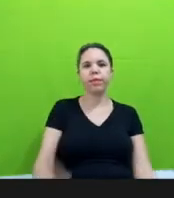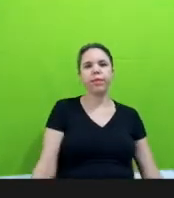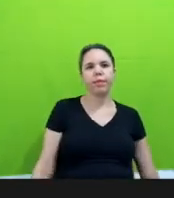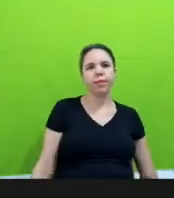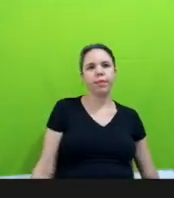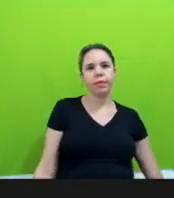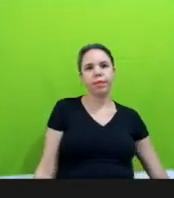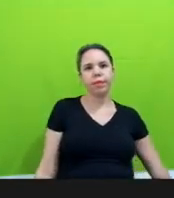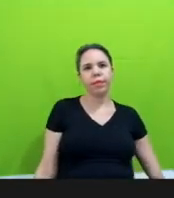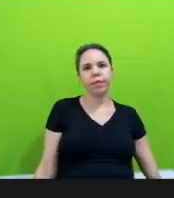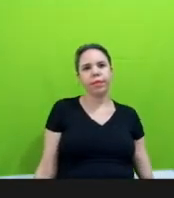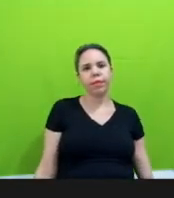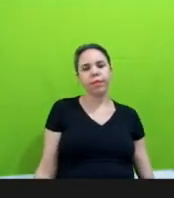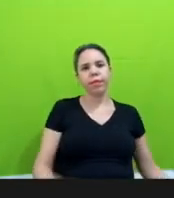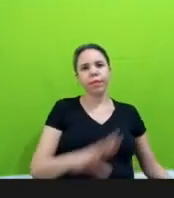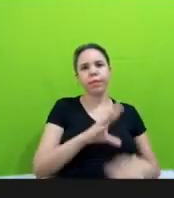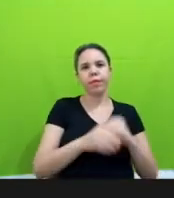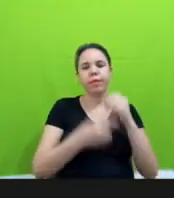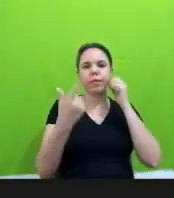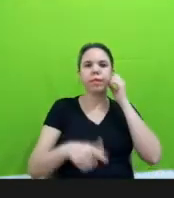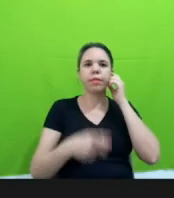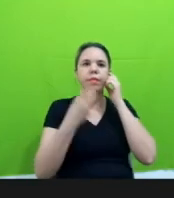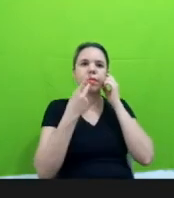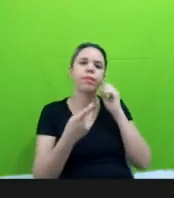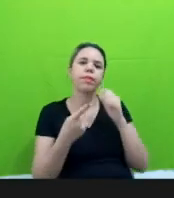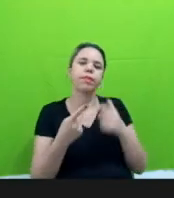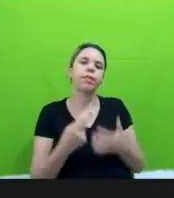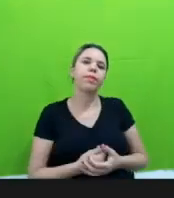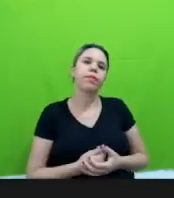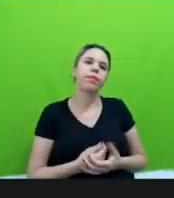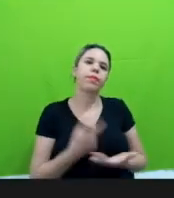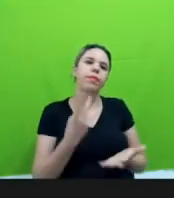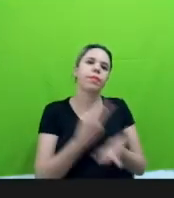Vou reiterar, vou ser repetitivo, vou dizer que eu estou chato, vou falar a mesma coisa